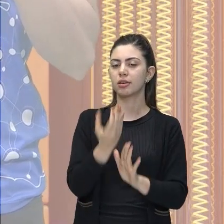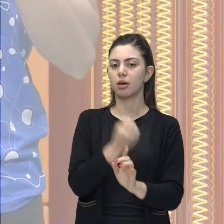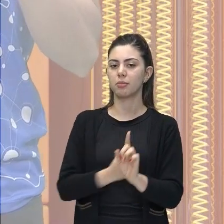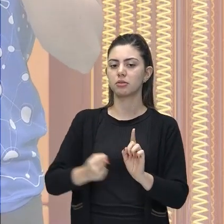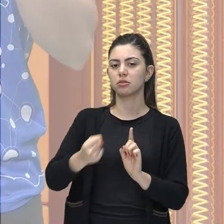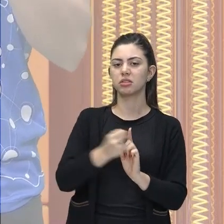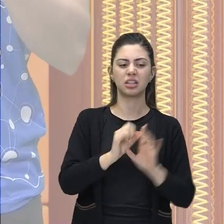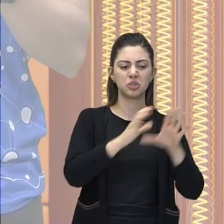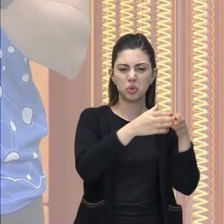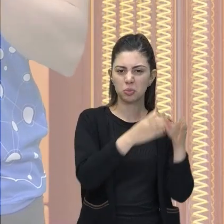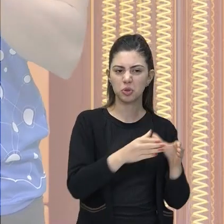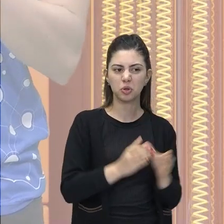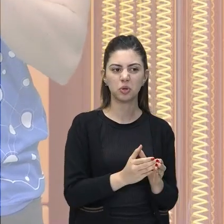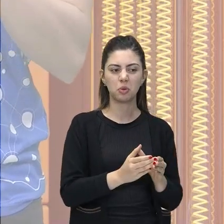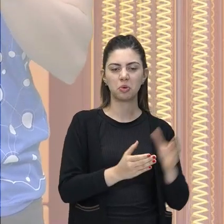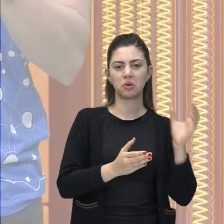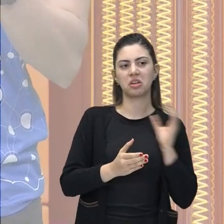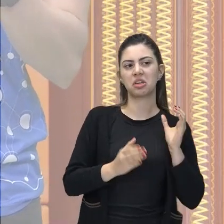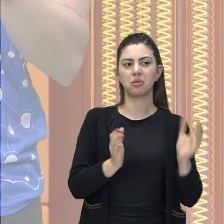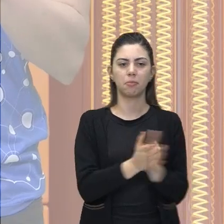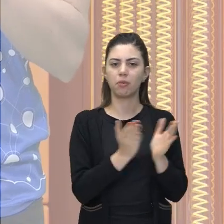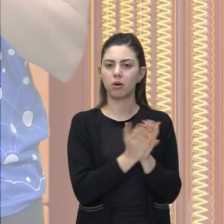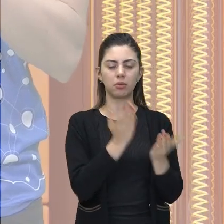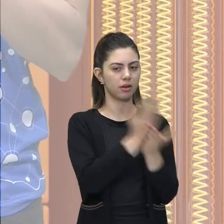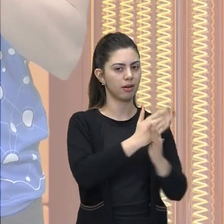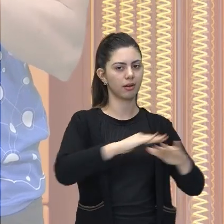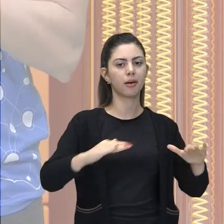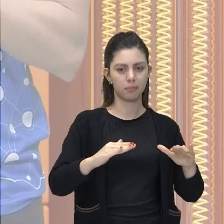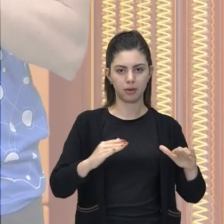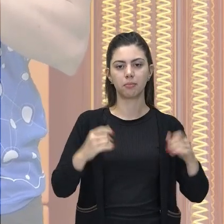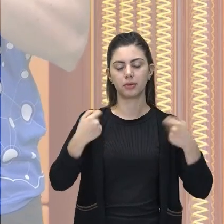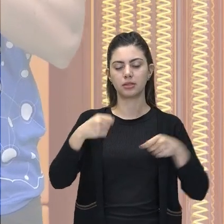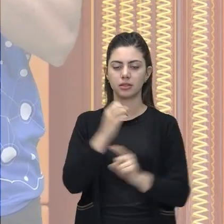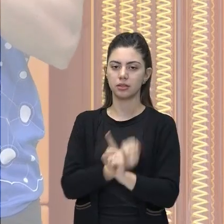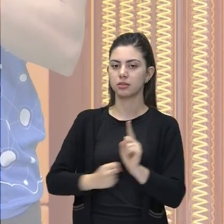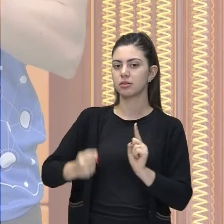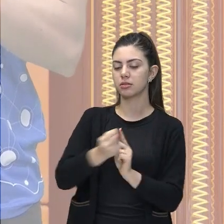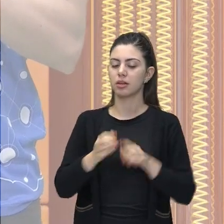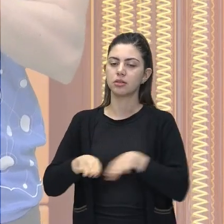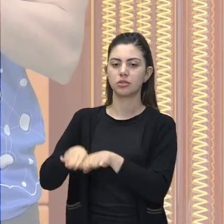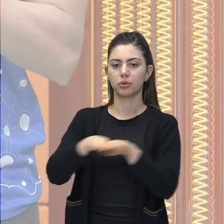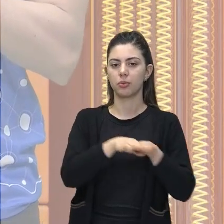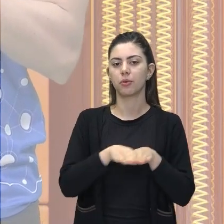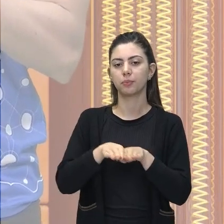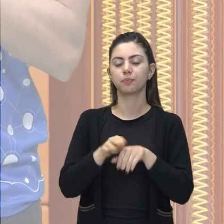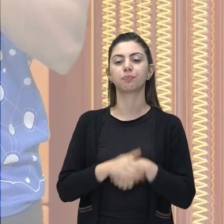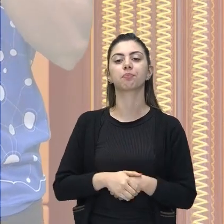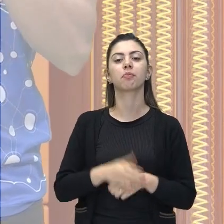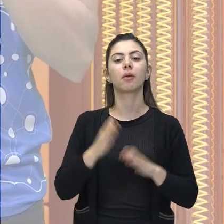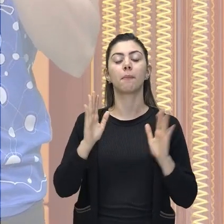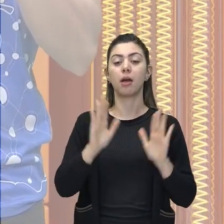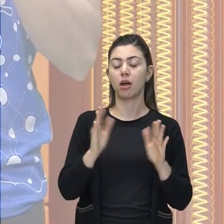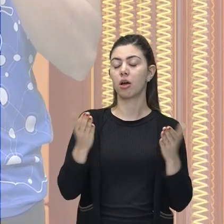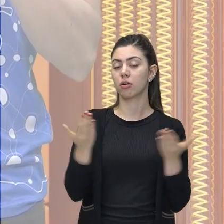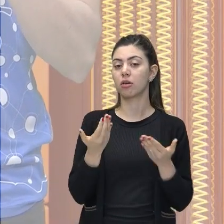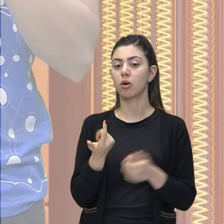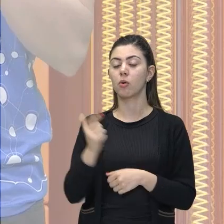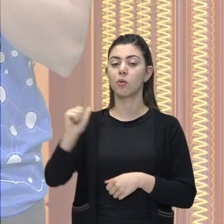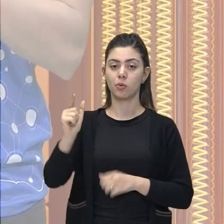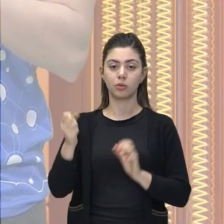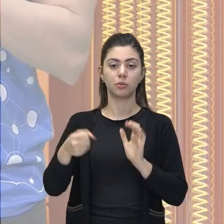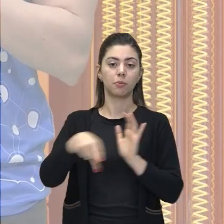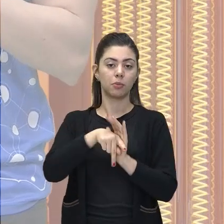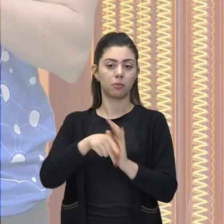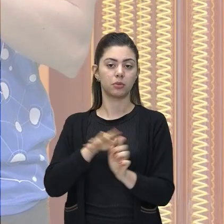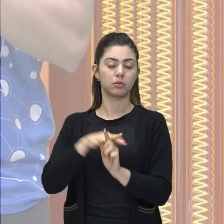classes, tá? Baseada ali, basicamente, na solidariedade, certo? Outra característica do modo de produção socialista,